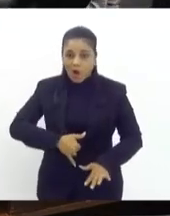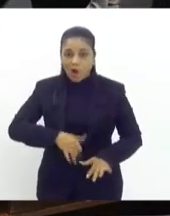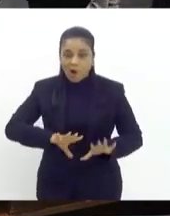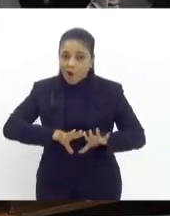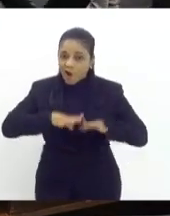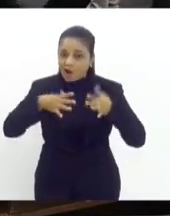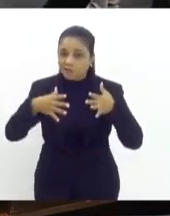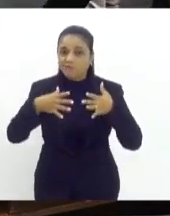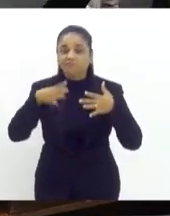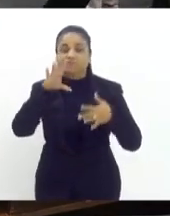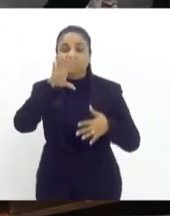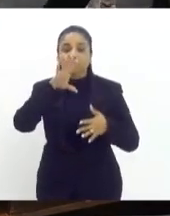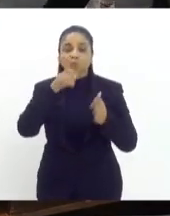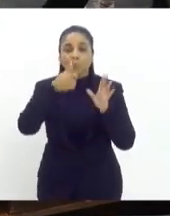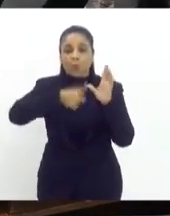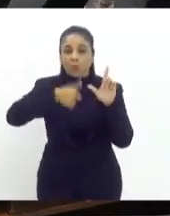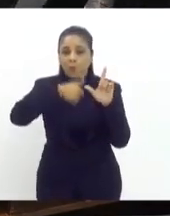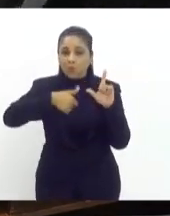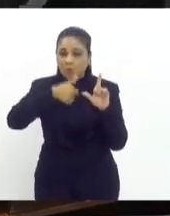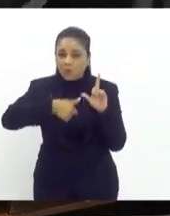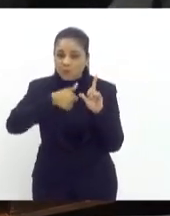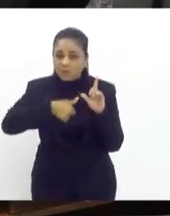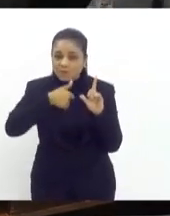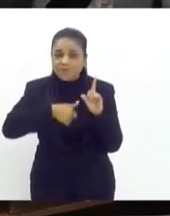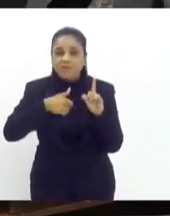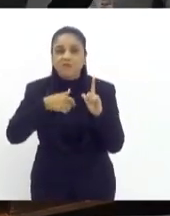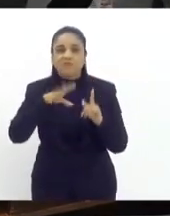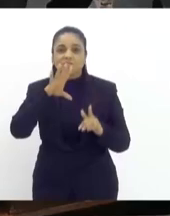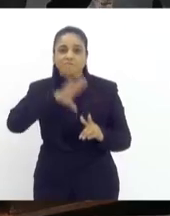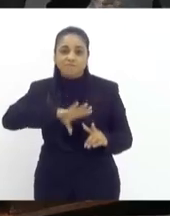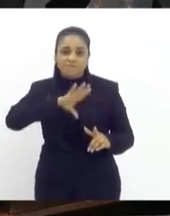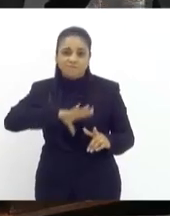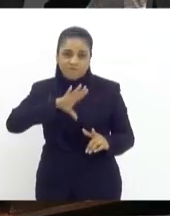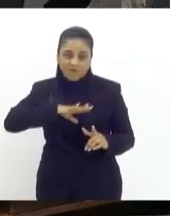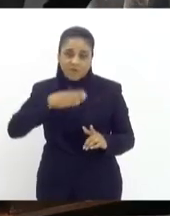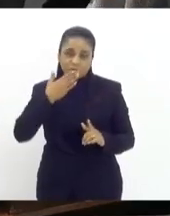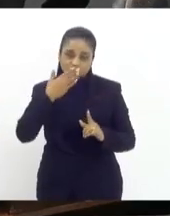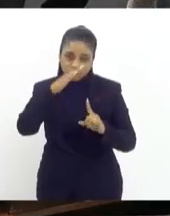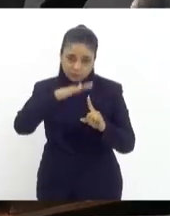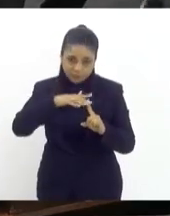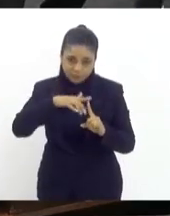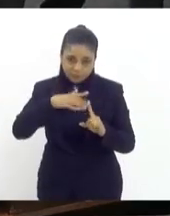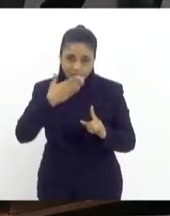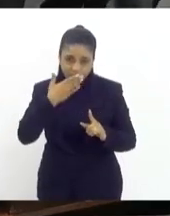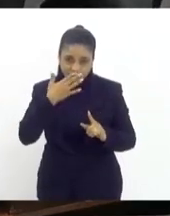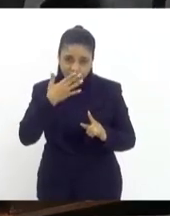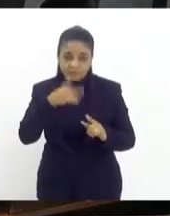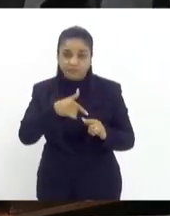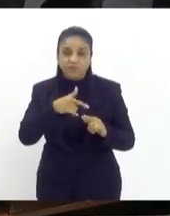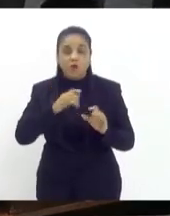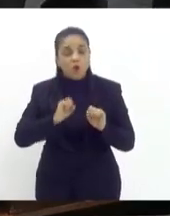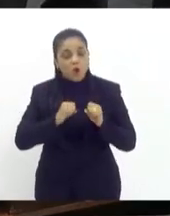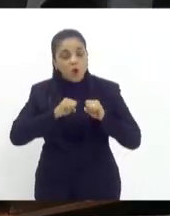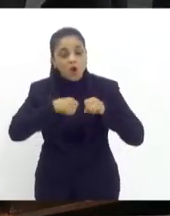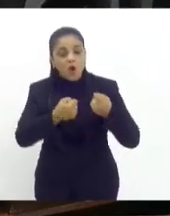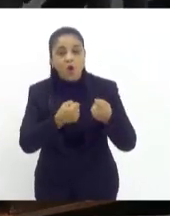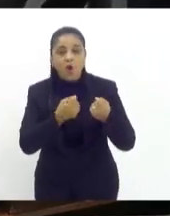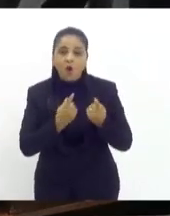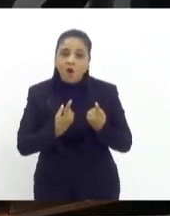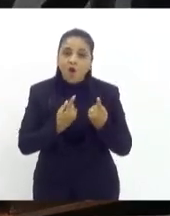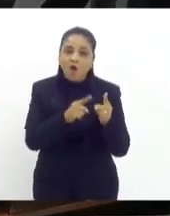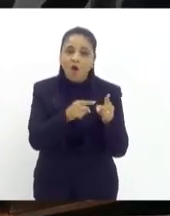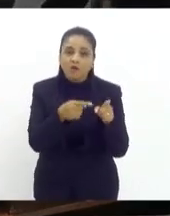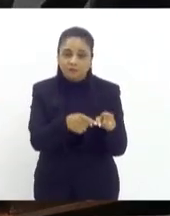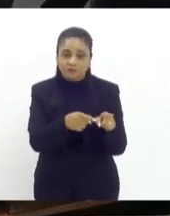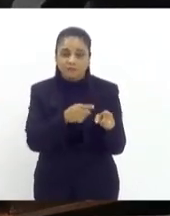da Gama que é com certeza o Marco na luta contra o racismo essa proposição de autoria da nova